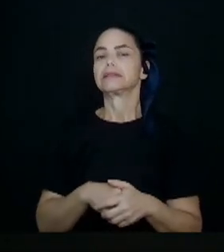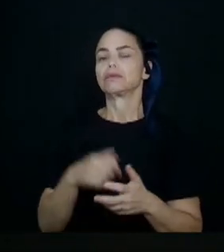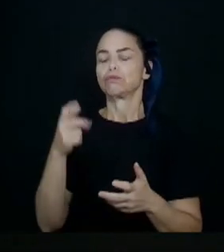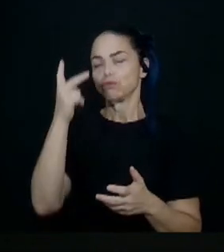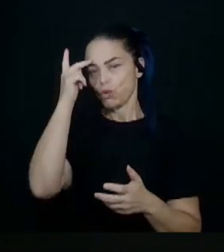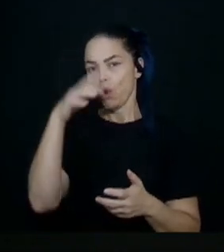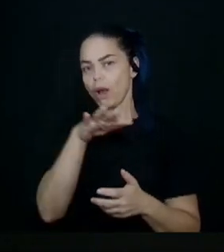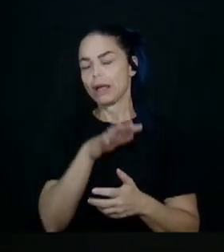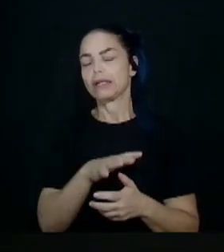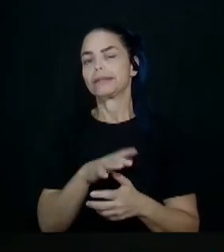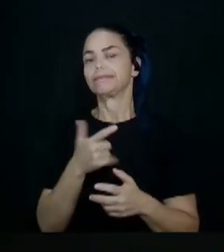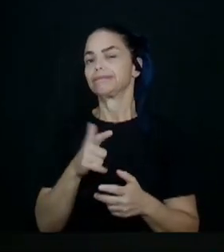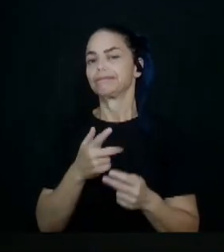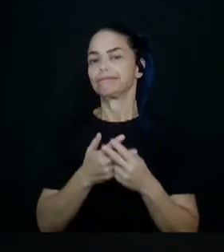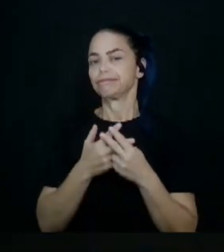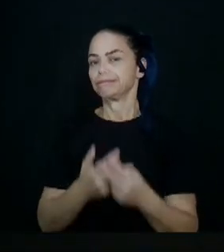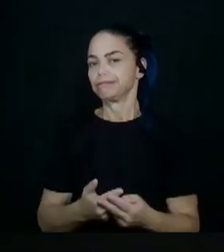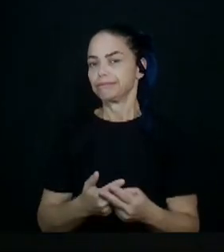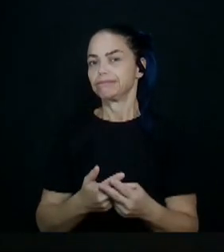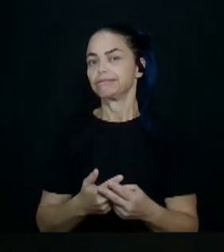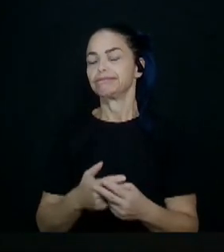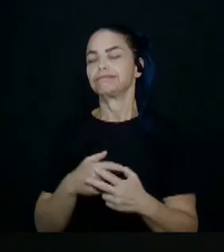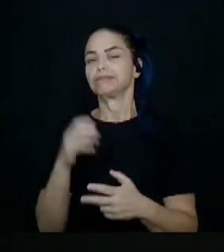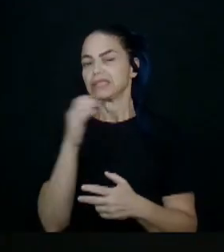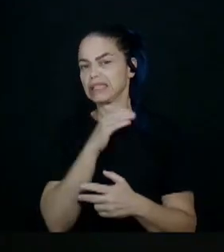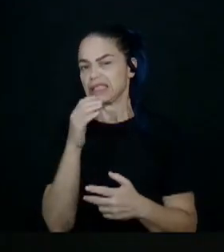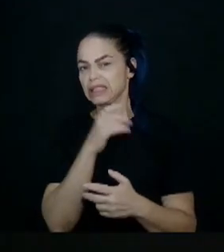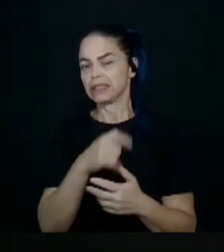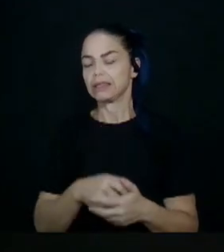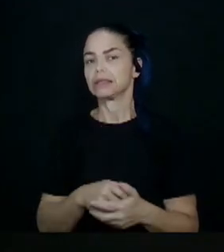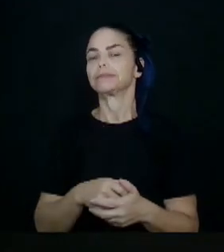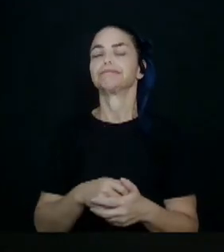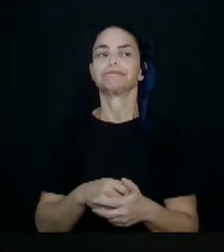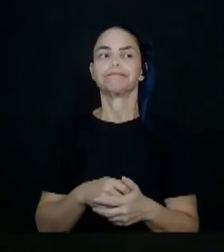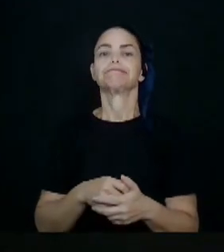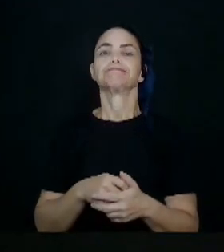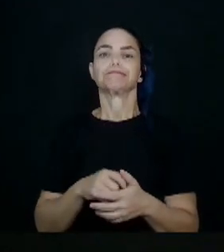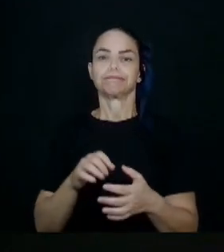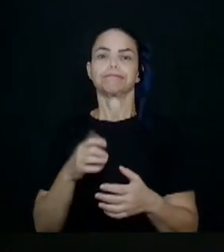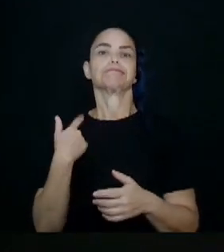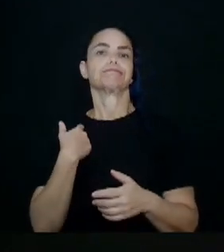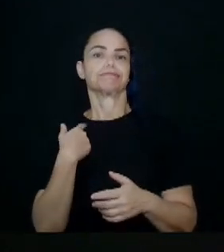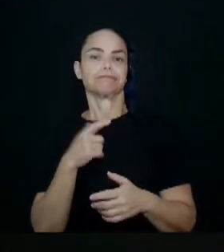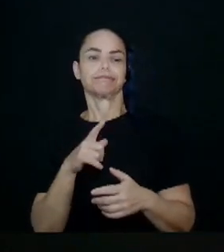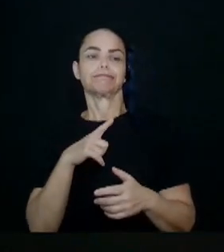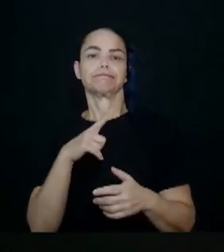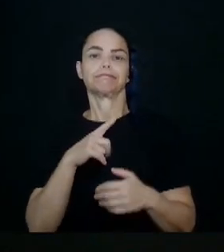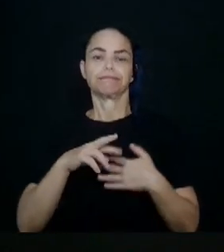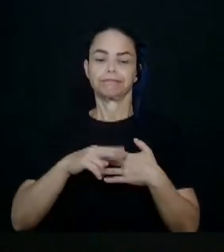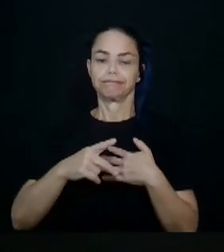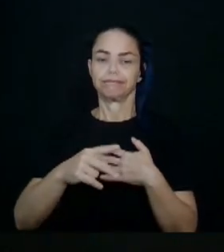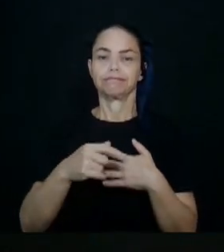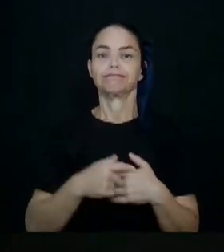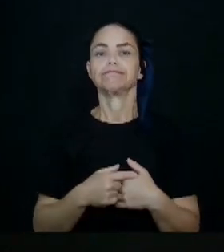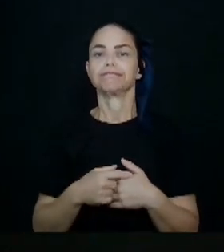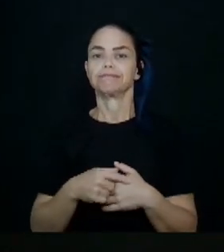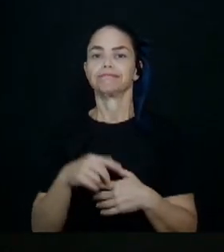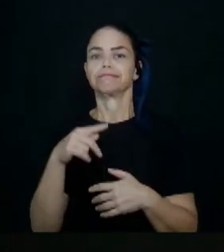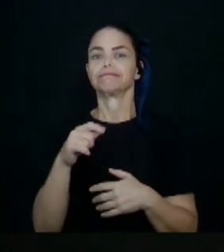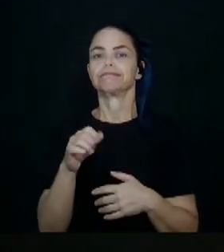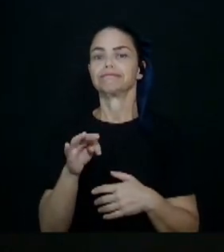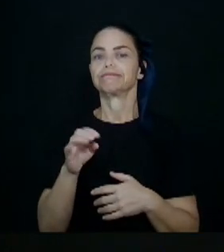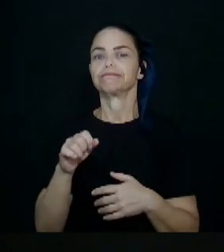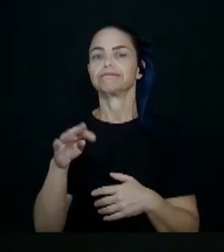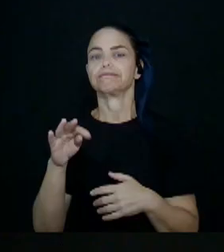sem paciência, de correria, e uma coisa leva a outra. E aí a gente tem o quê? O efeito pateta. E aqui